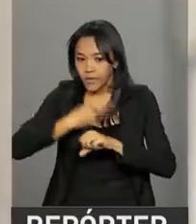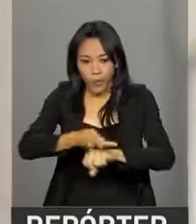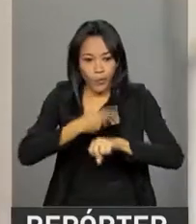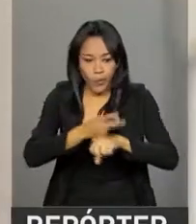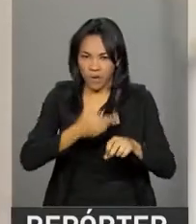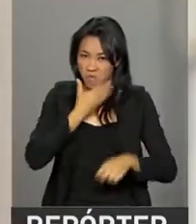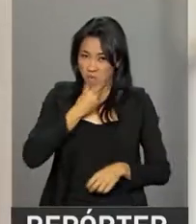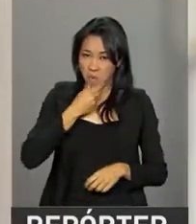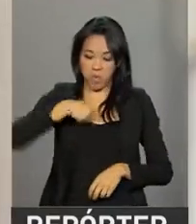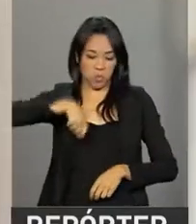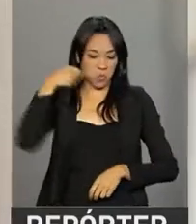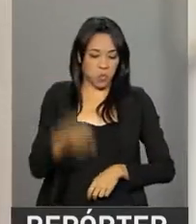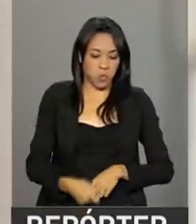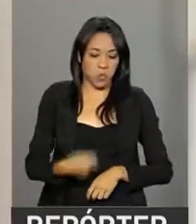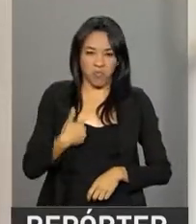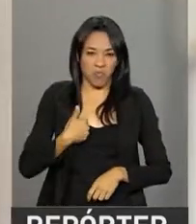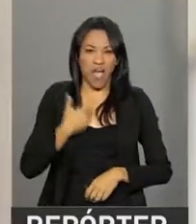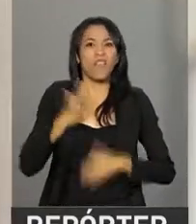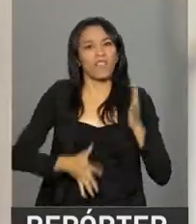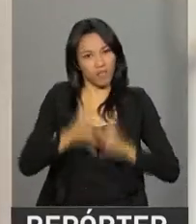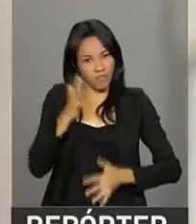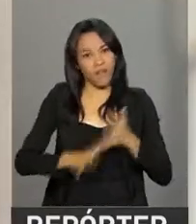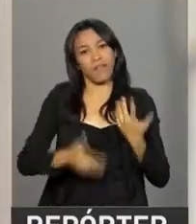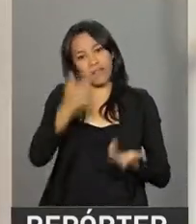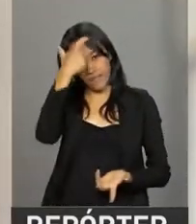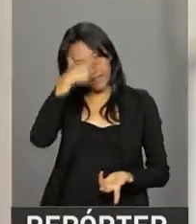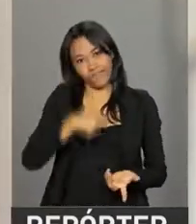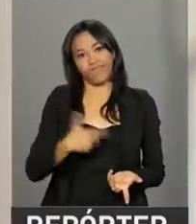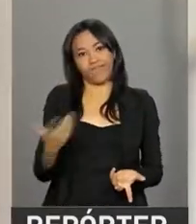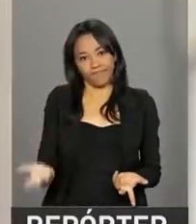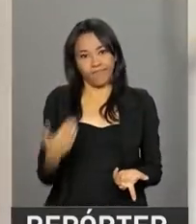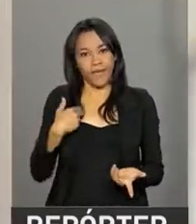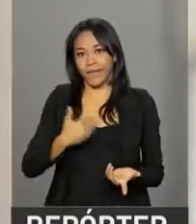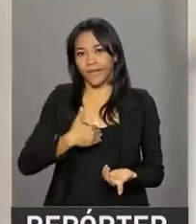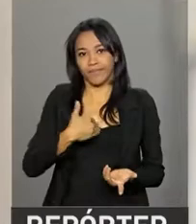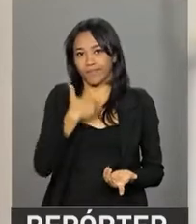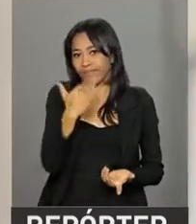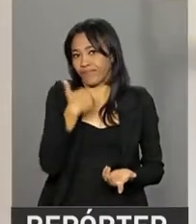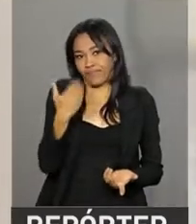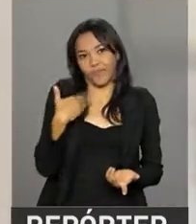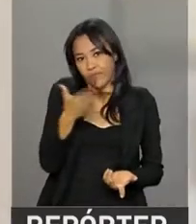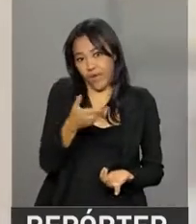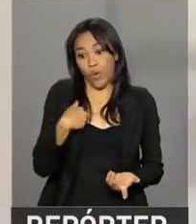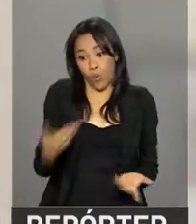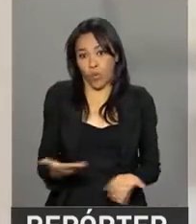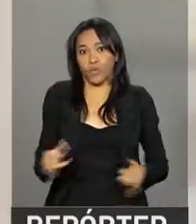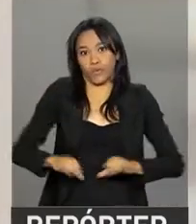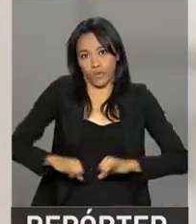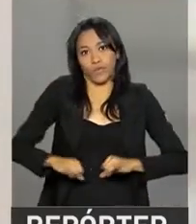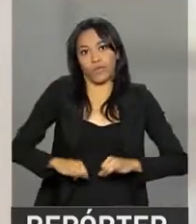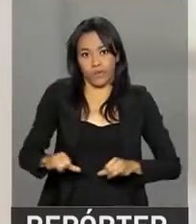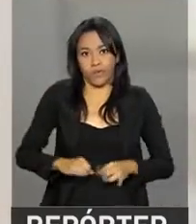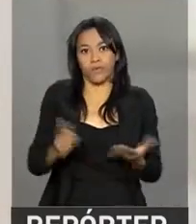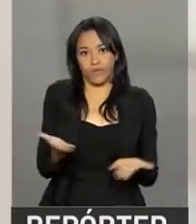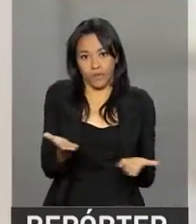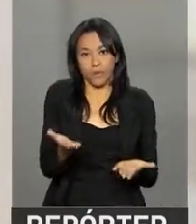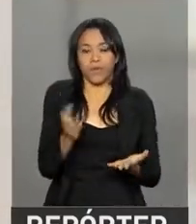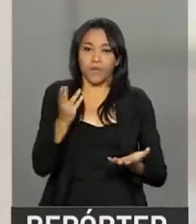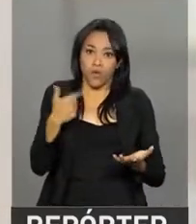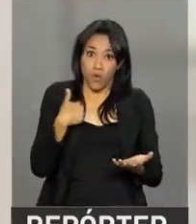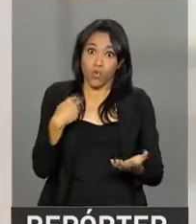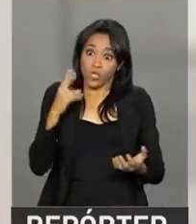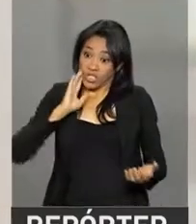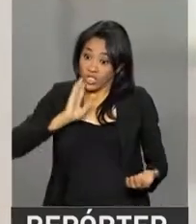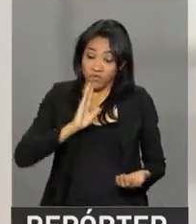até ser machista e acaba atrapalhando no final em conseqüência hoje eu